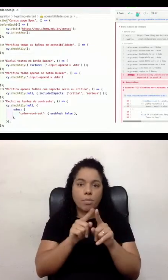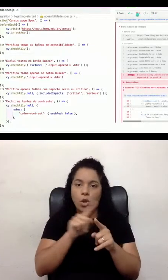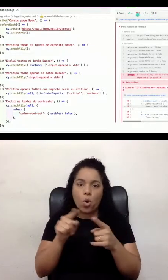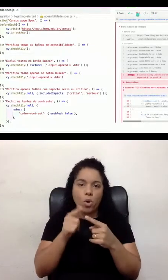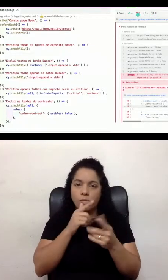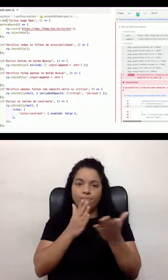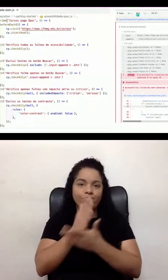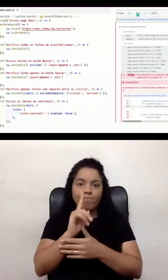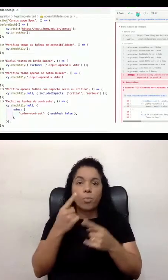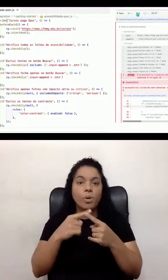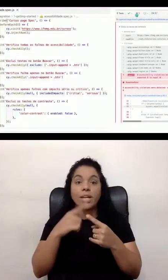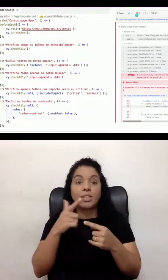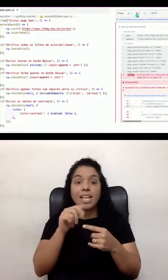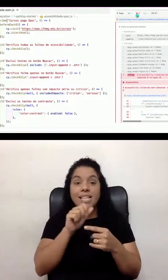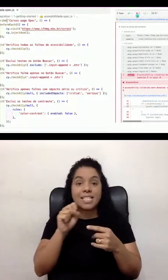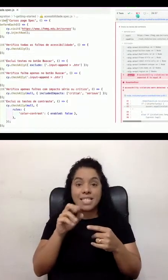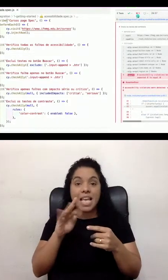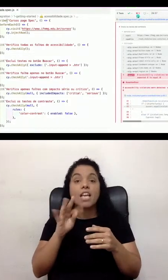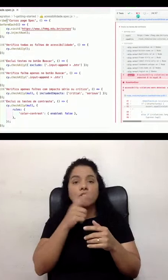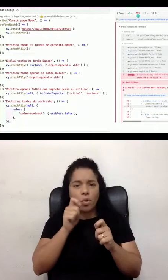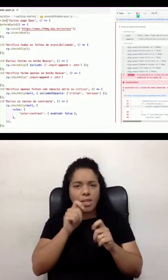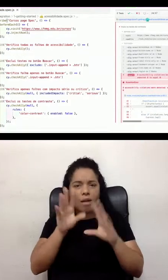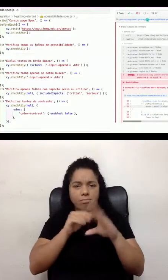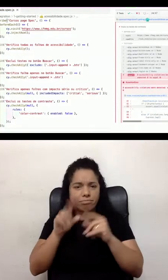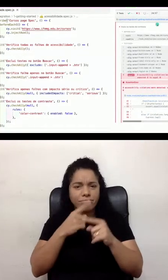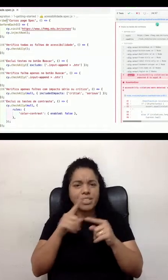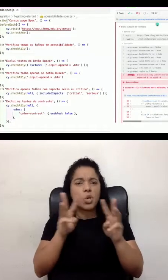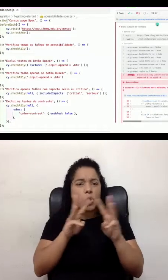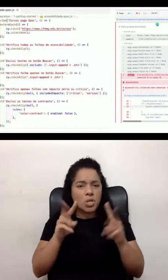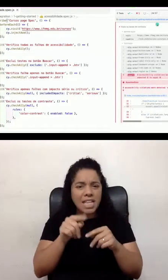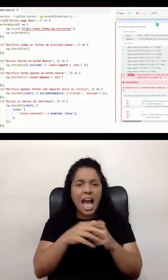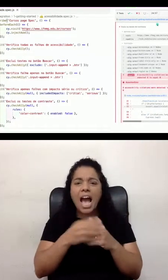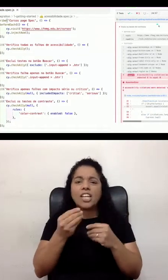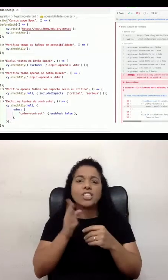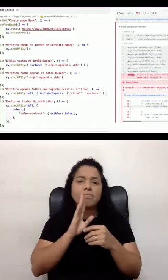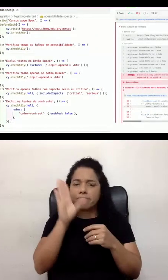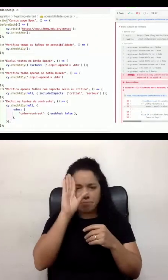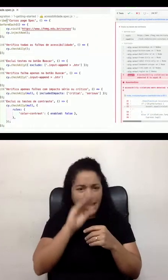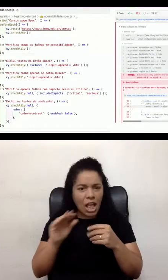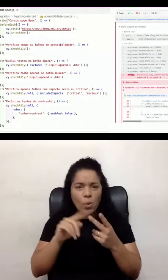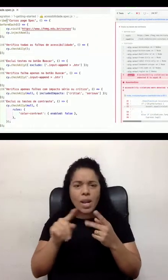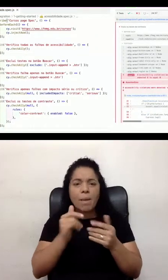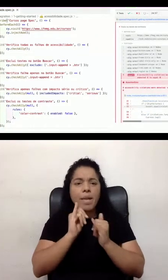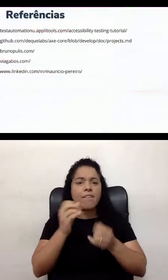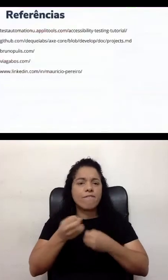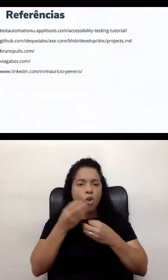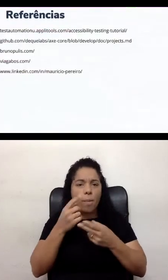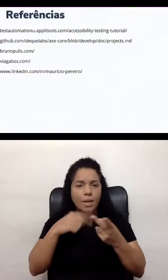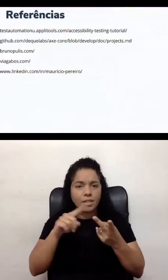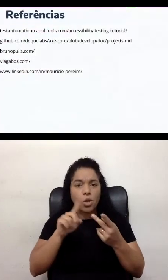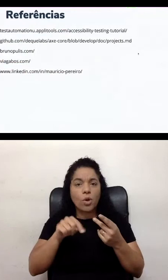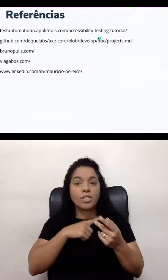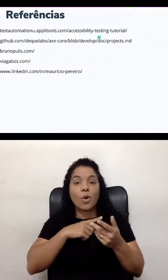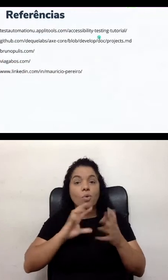porque eu não tenho acerto. Então, dá para você brincar aí no seu site muito tranquilamente com essas informações, só com esses